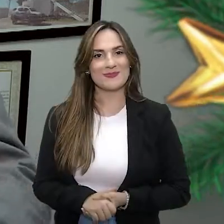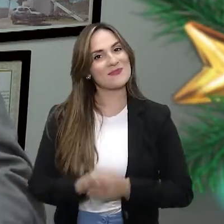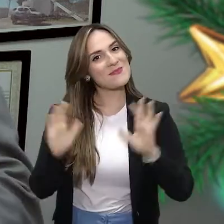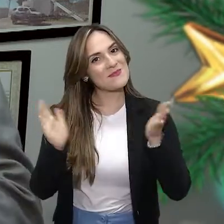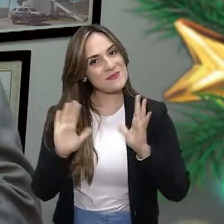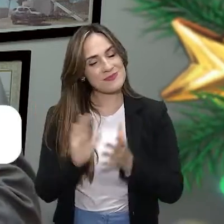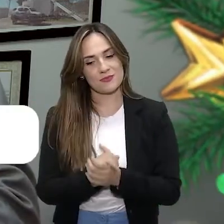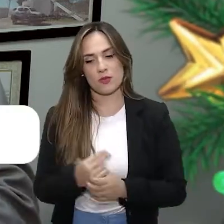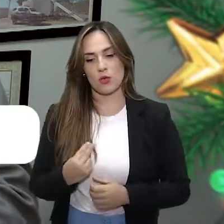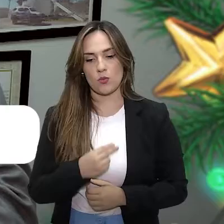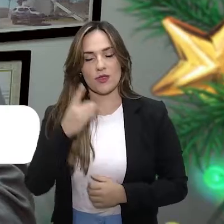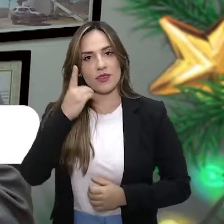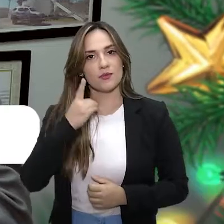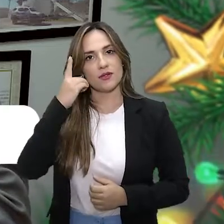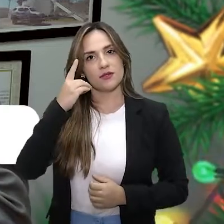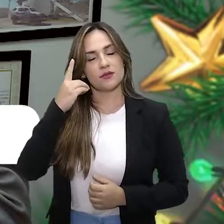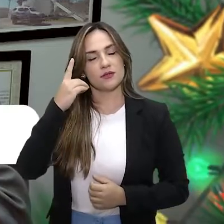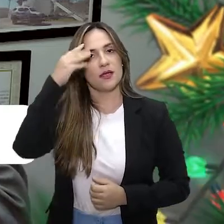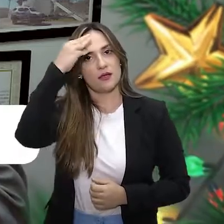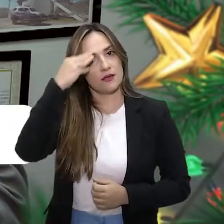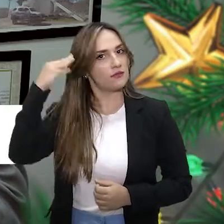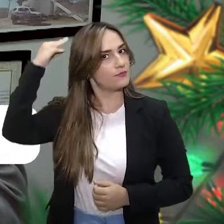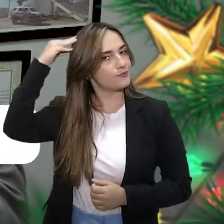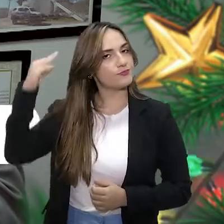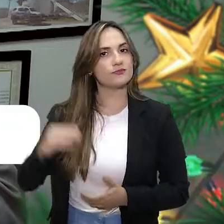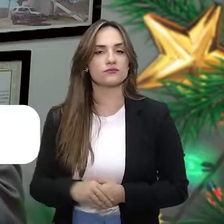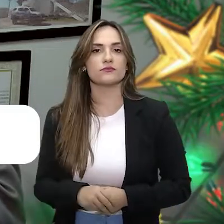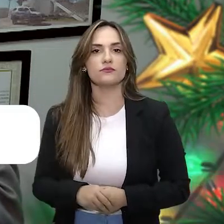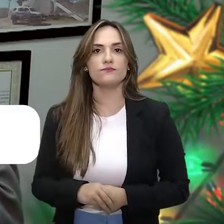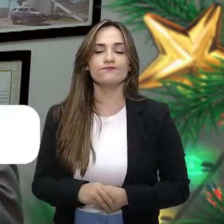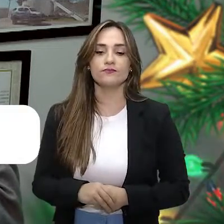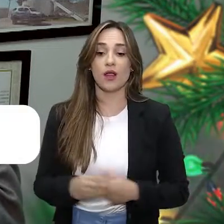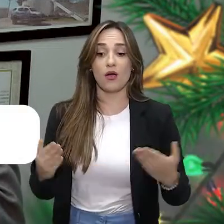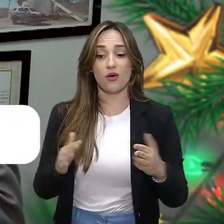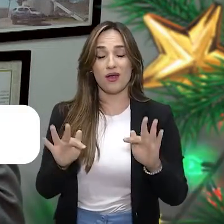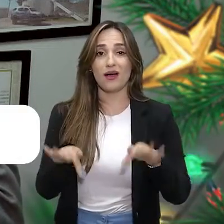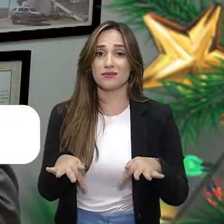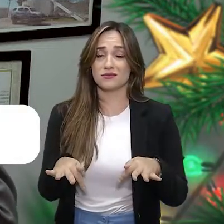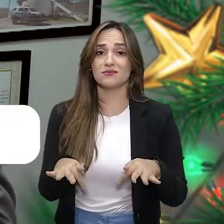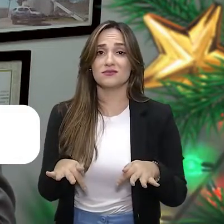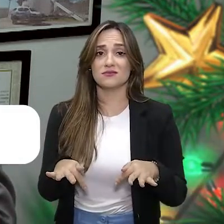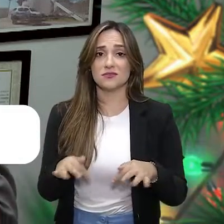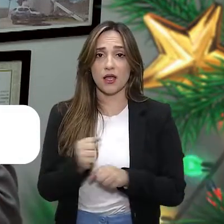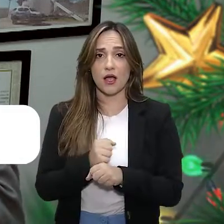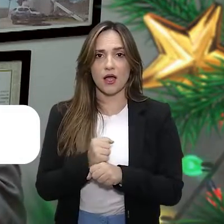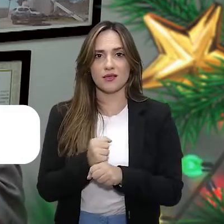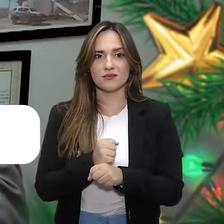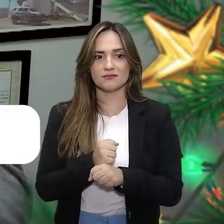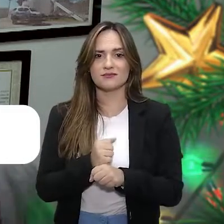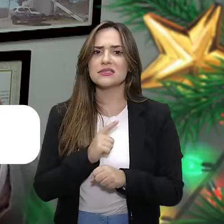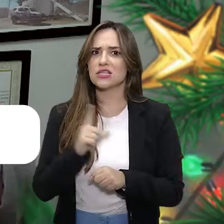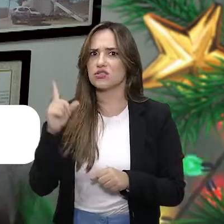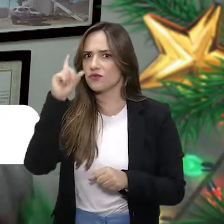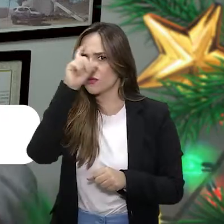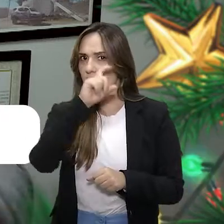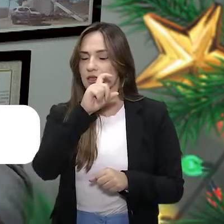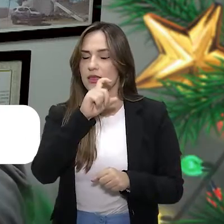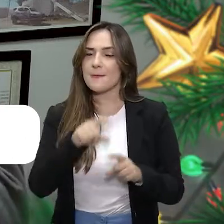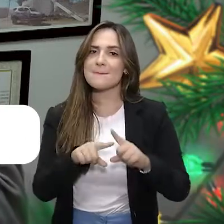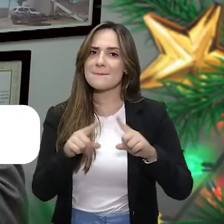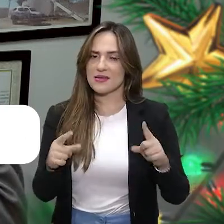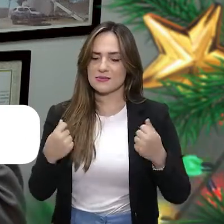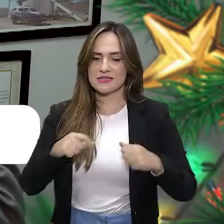Olá, aqui é o deputado estadual Evander Vendramini. O ano que está acabando nos mostrou que, apesar das dificuldades, precisamos ter